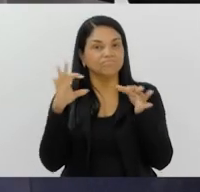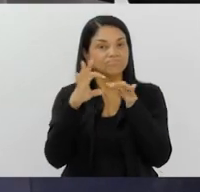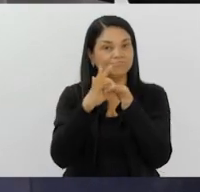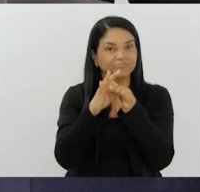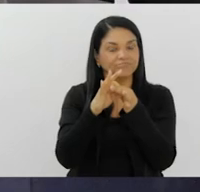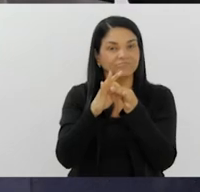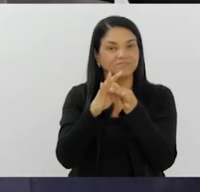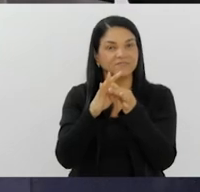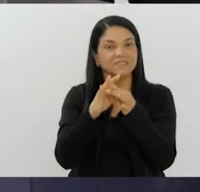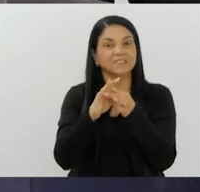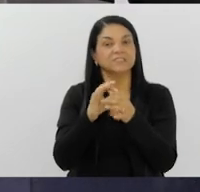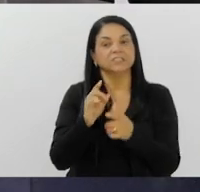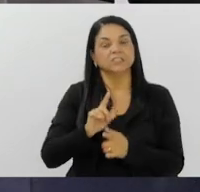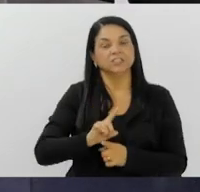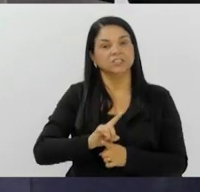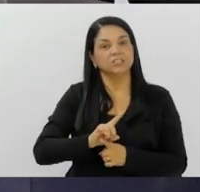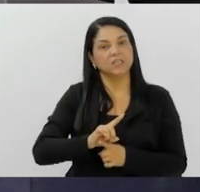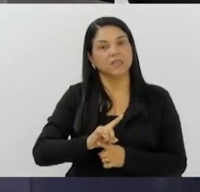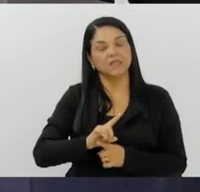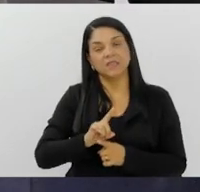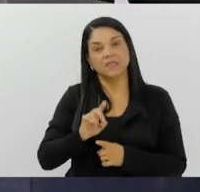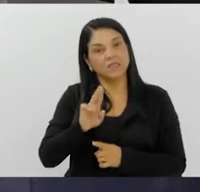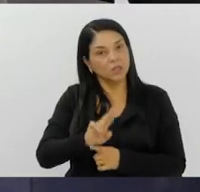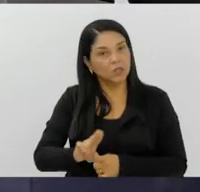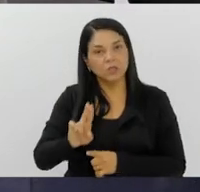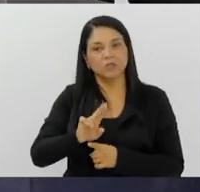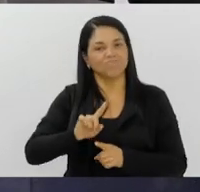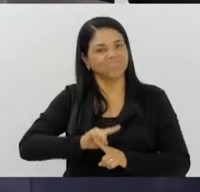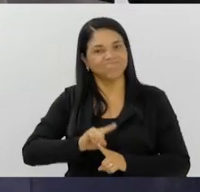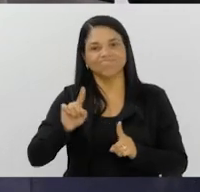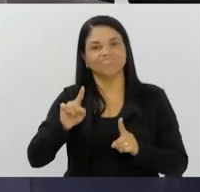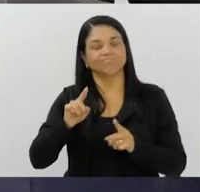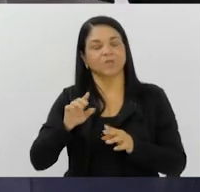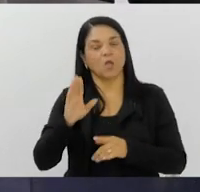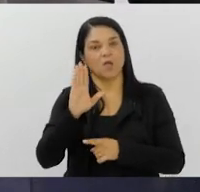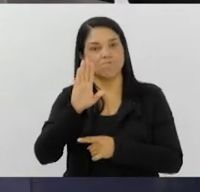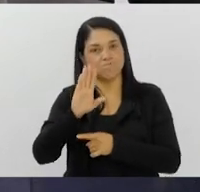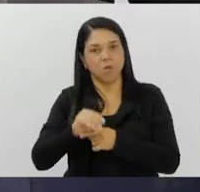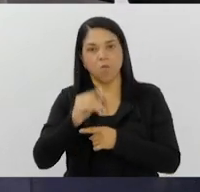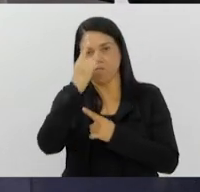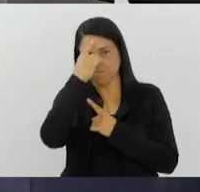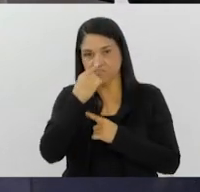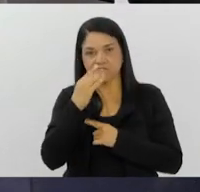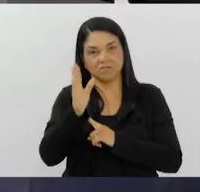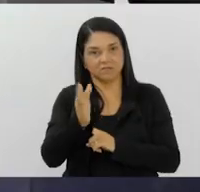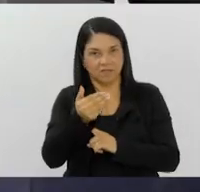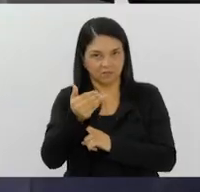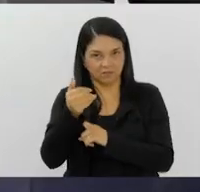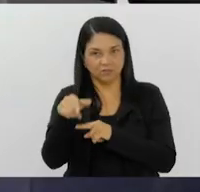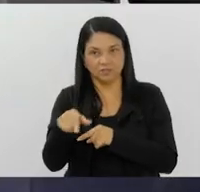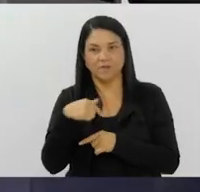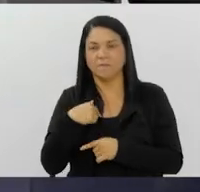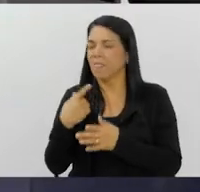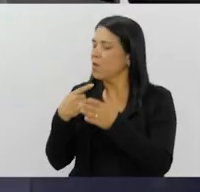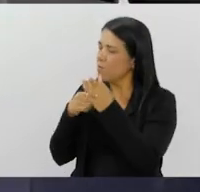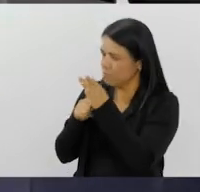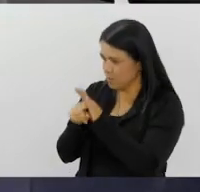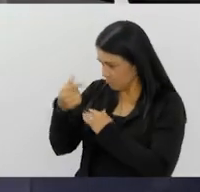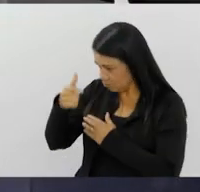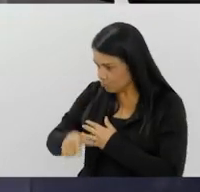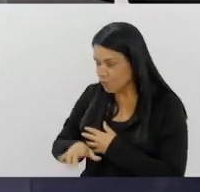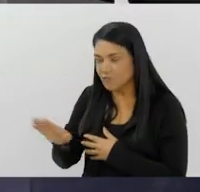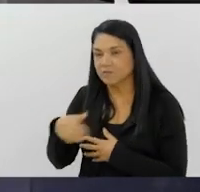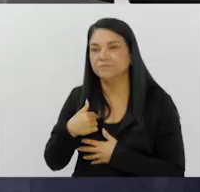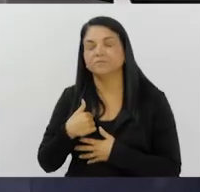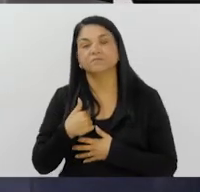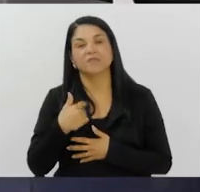assim de não utilização da tecnologia mas deixa deixa eu te fazer outra pergunta desculpe tá aqui mas eu tô apegado aqui